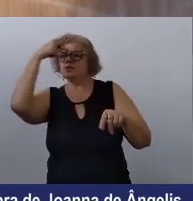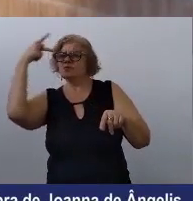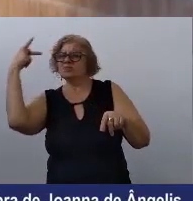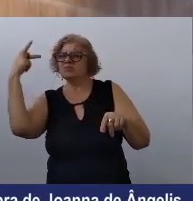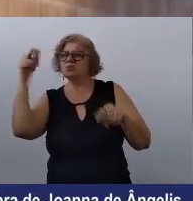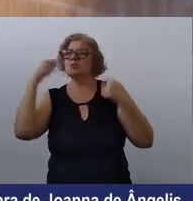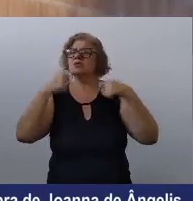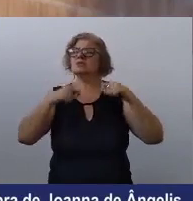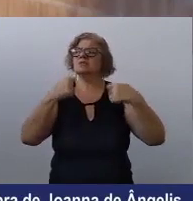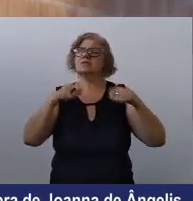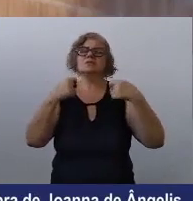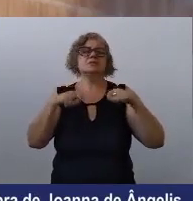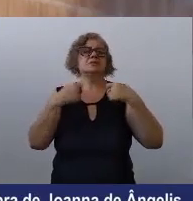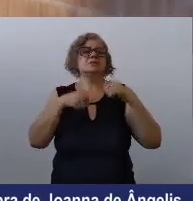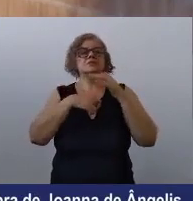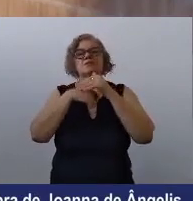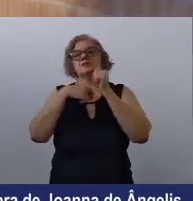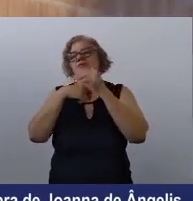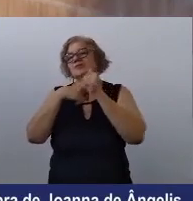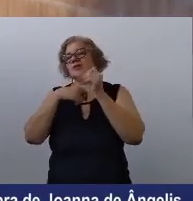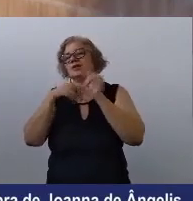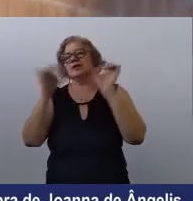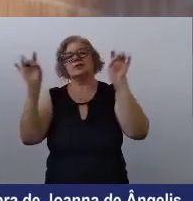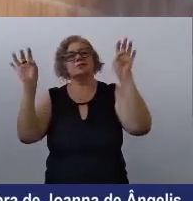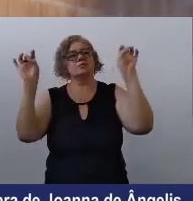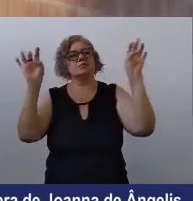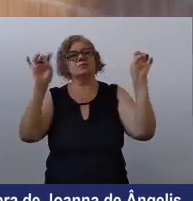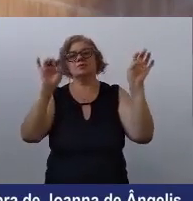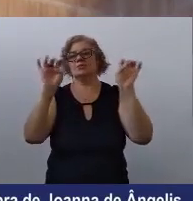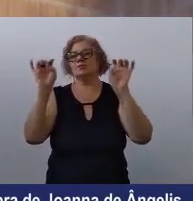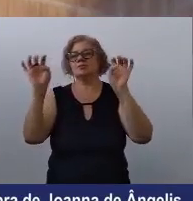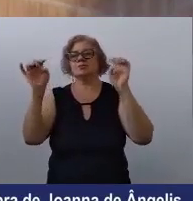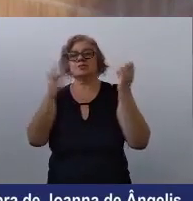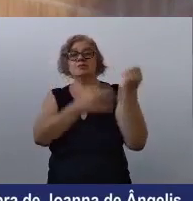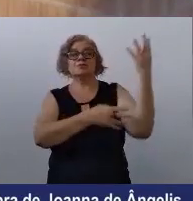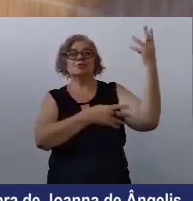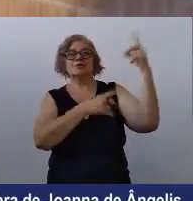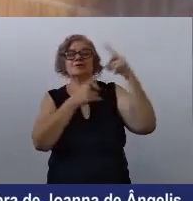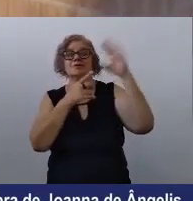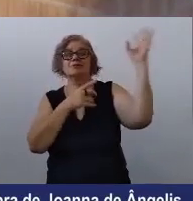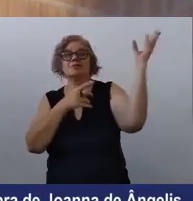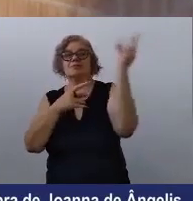que necessita de um carinho especial do plano espiritual.